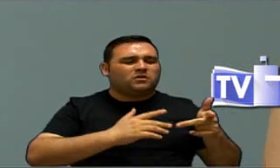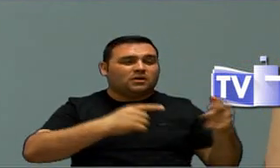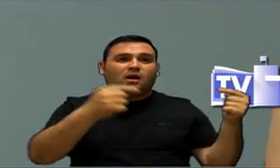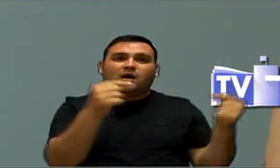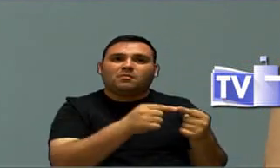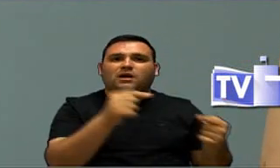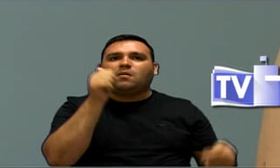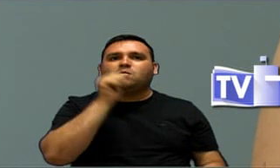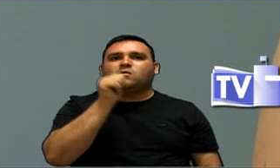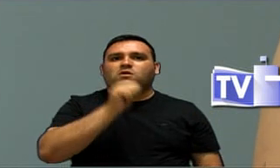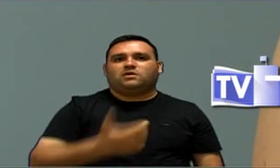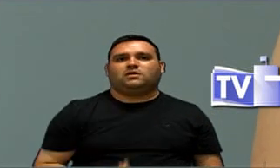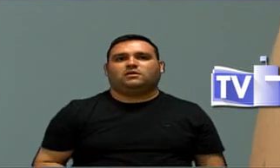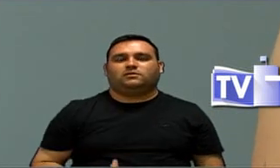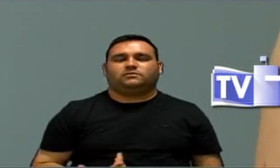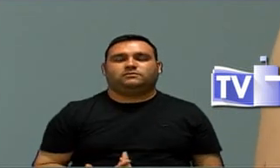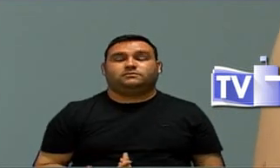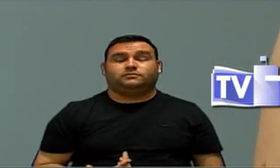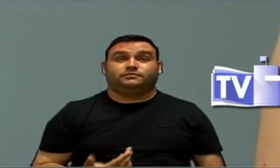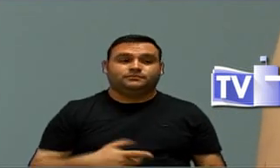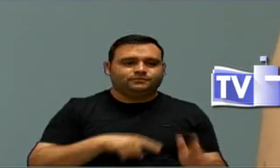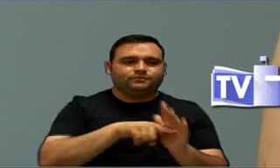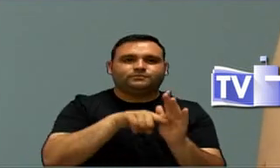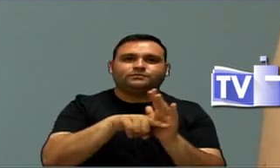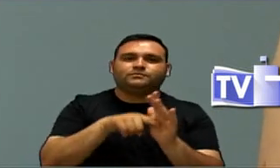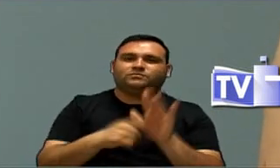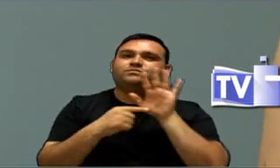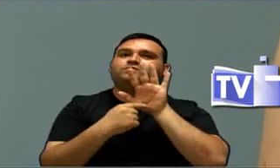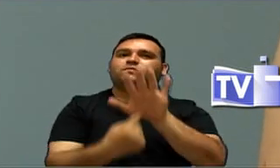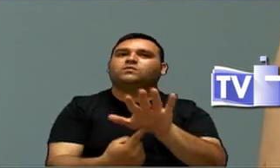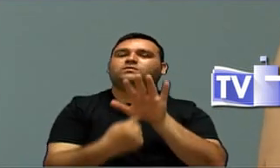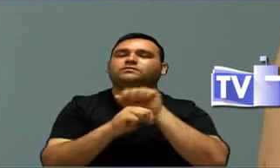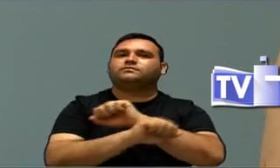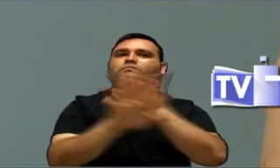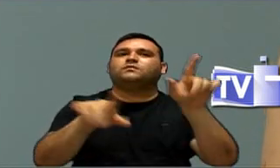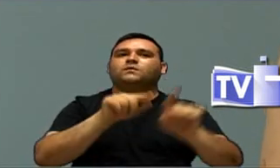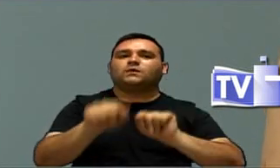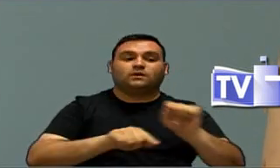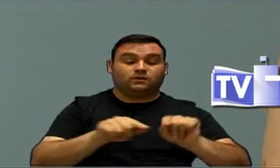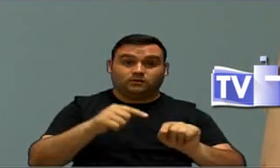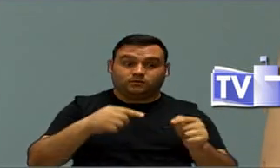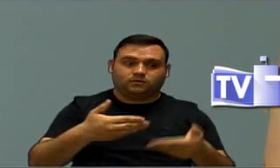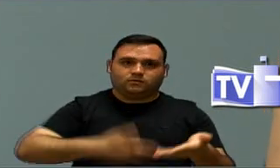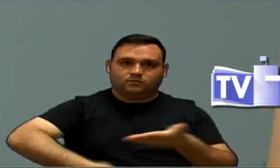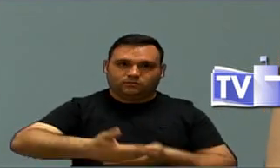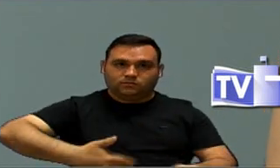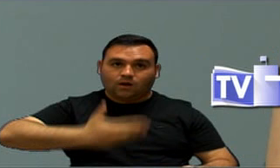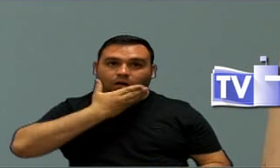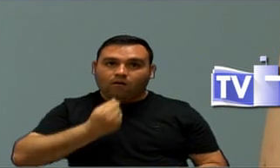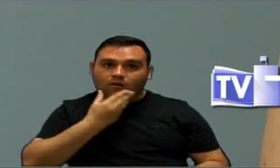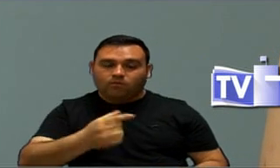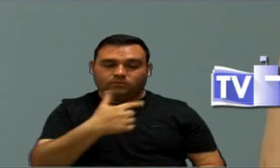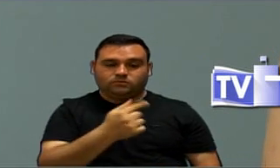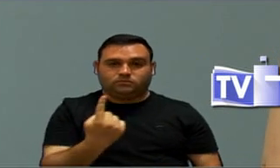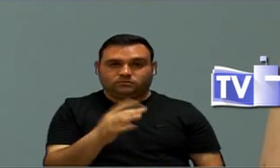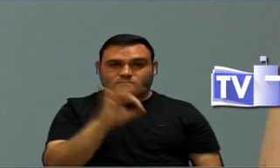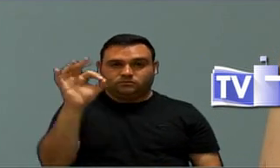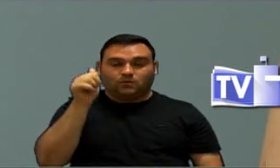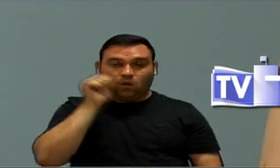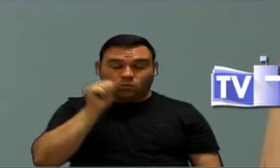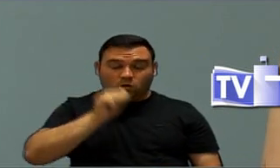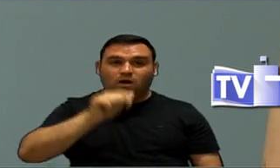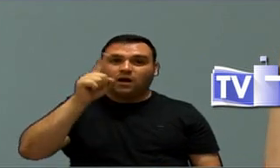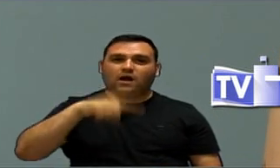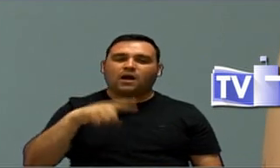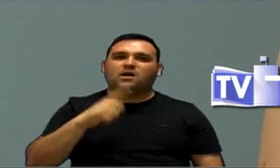respeito à mulher. E essa pesquisa ela trouxe à tona que, com relação aos homens, 71% das mulheres é que